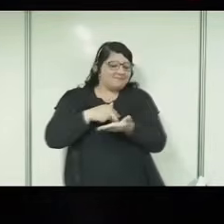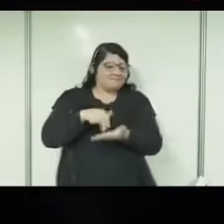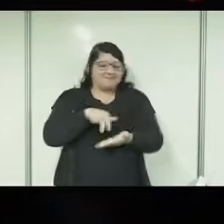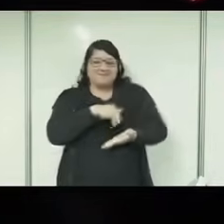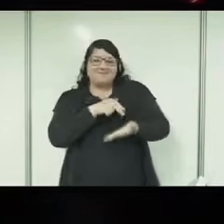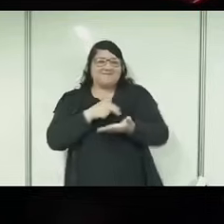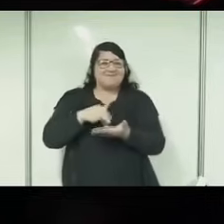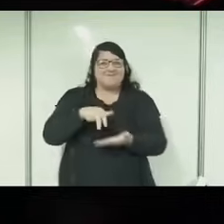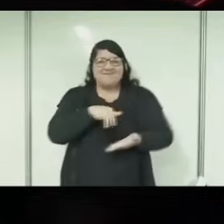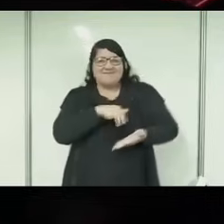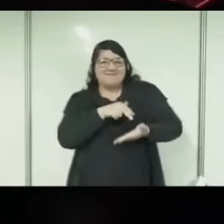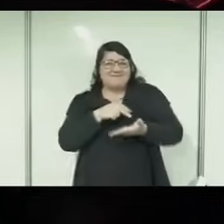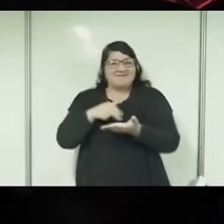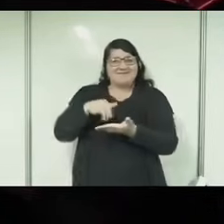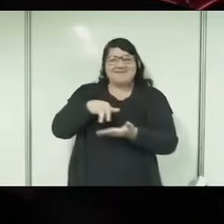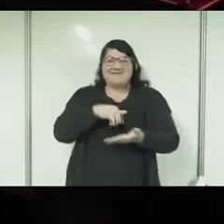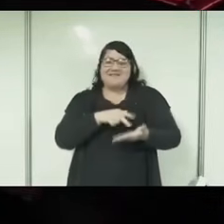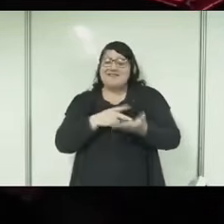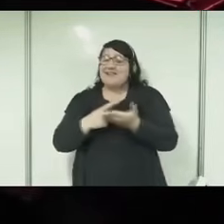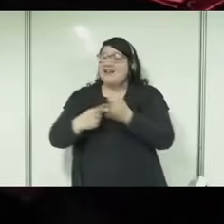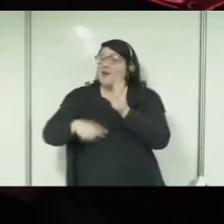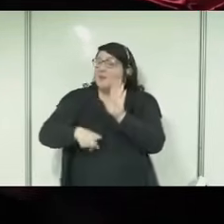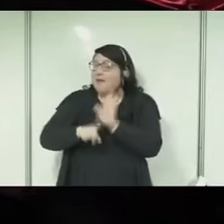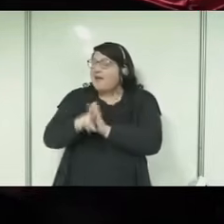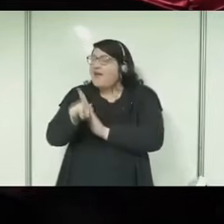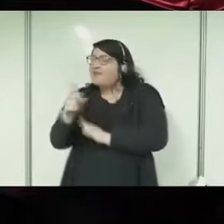Alguém pergunta, eles respondem.